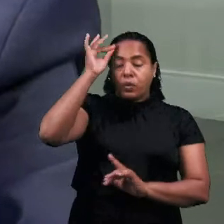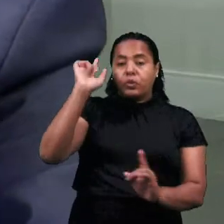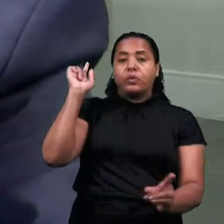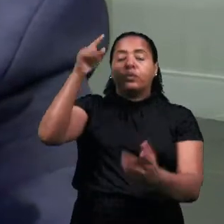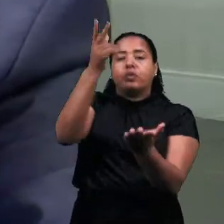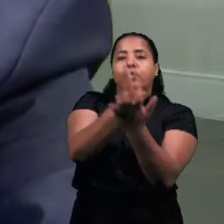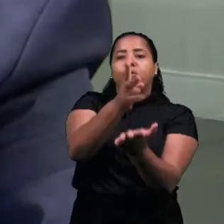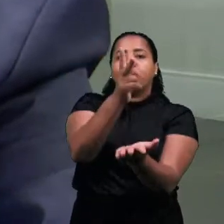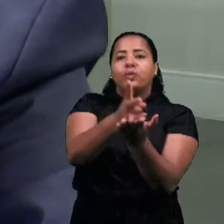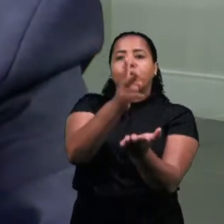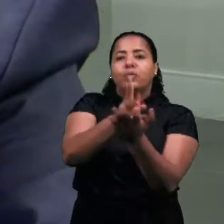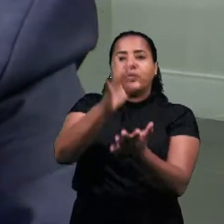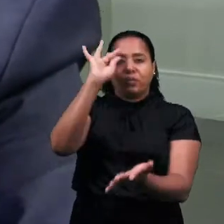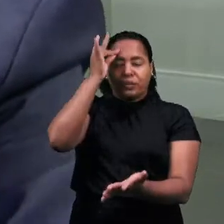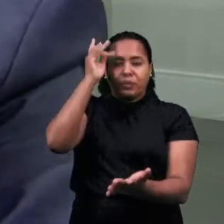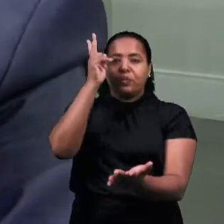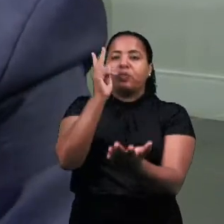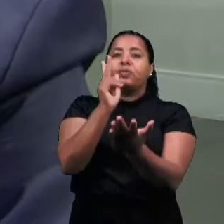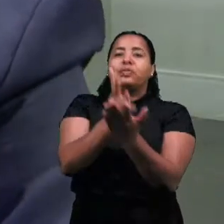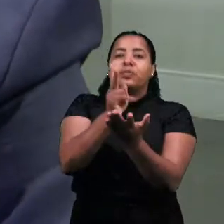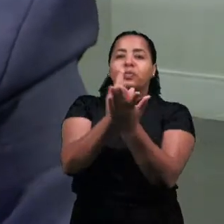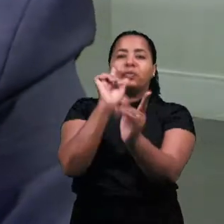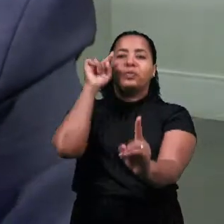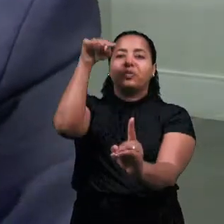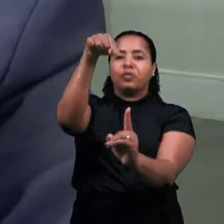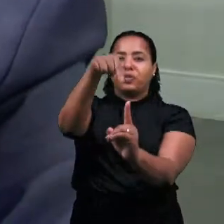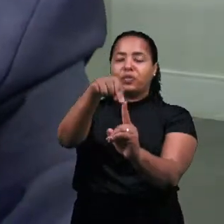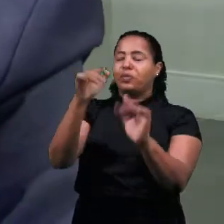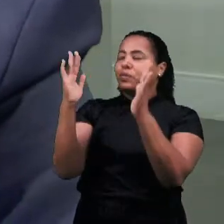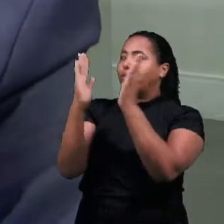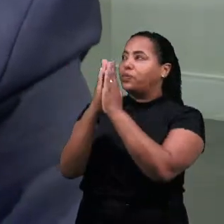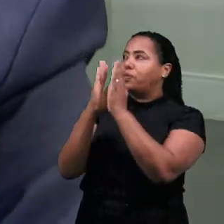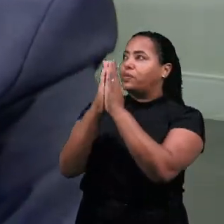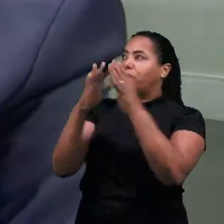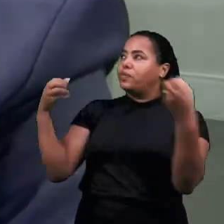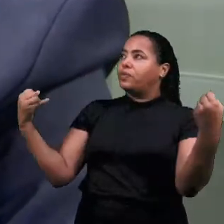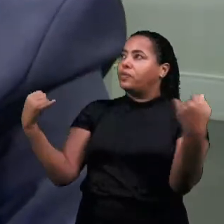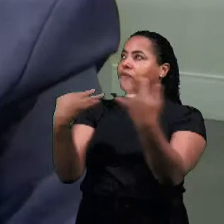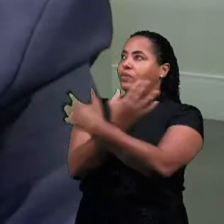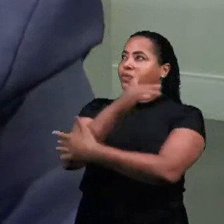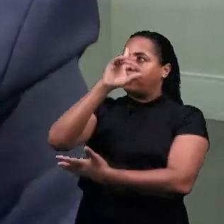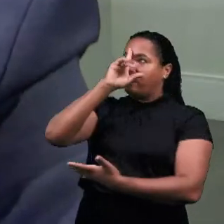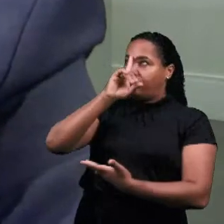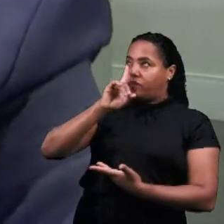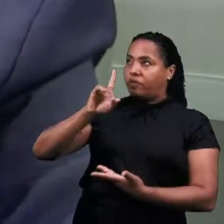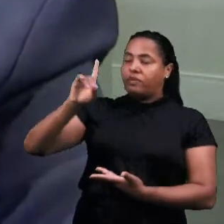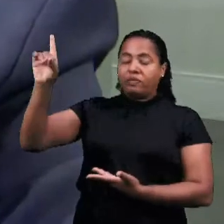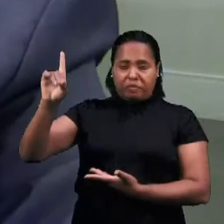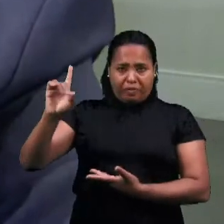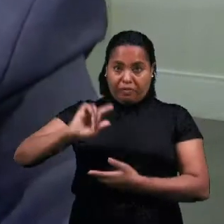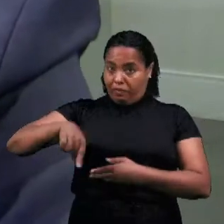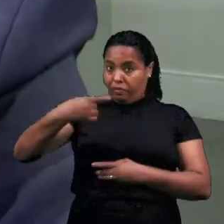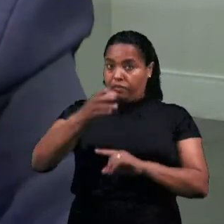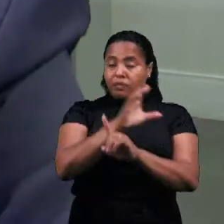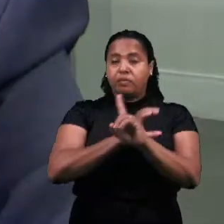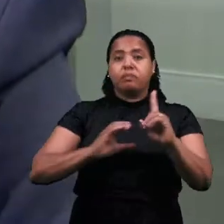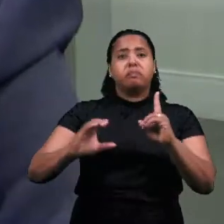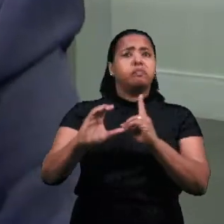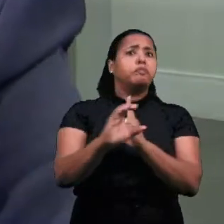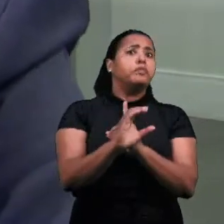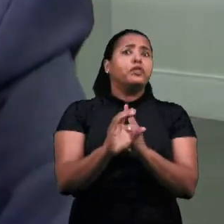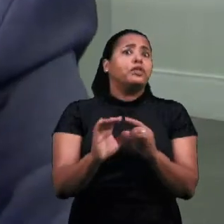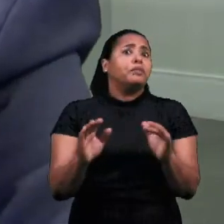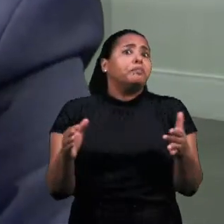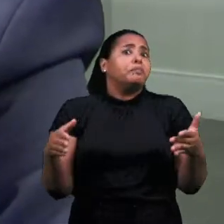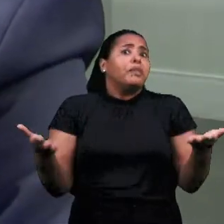que é buscar ao Senhor, que é glorificar a Deus daqui a pouco no culto, mas por que não desde